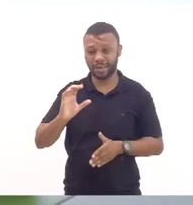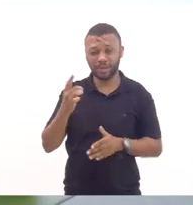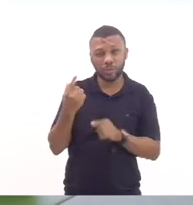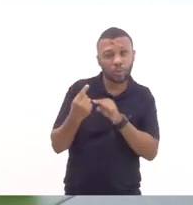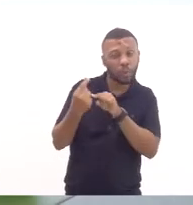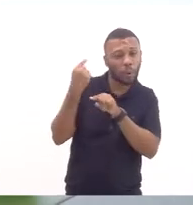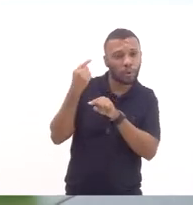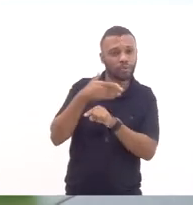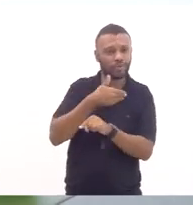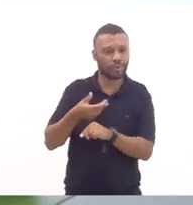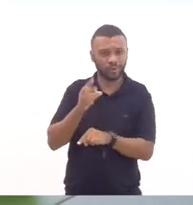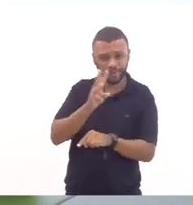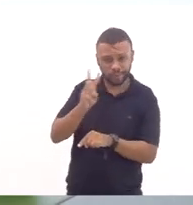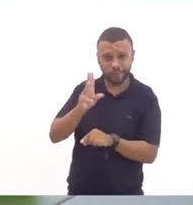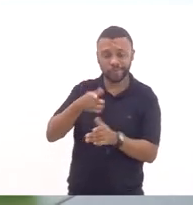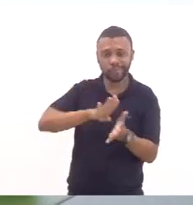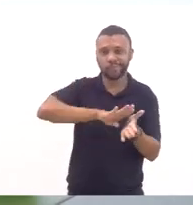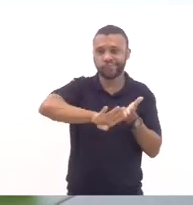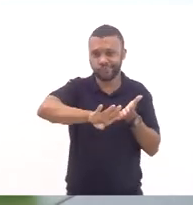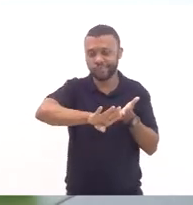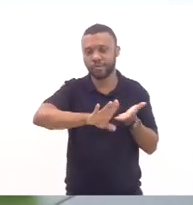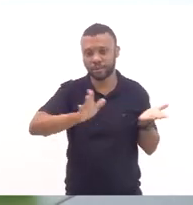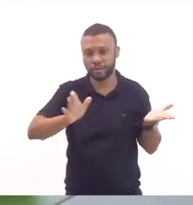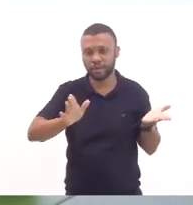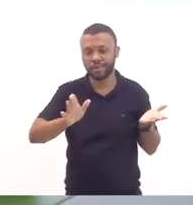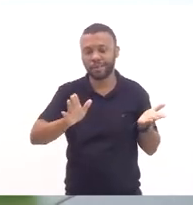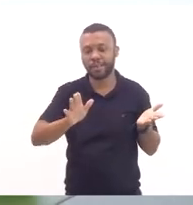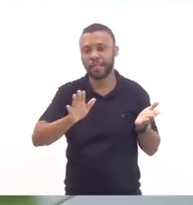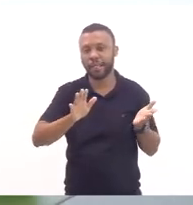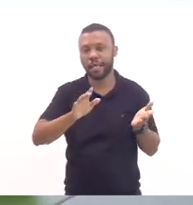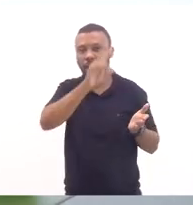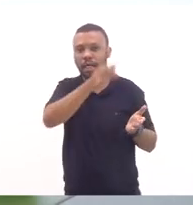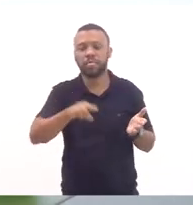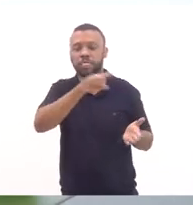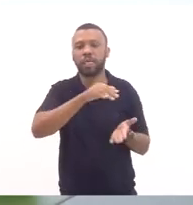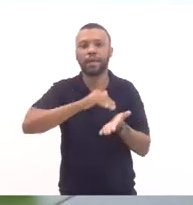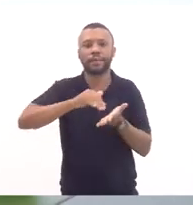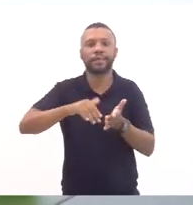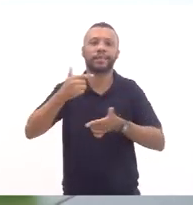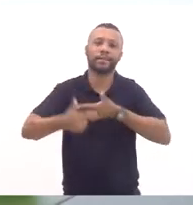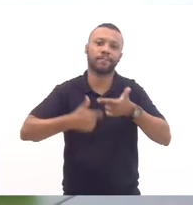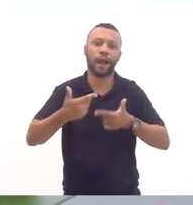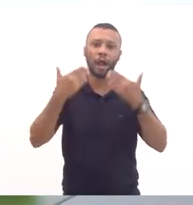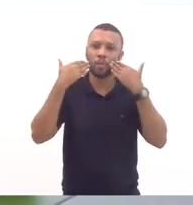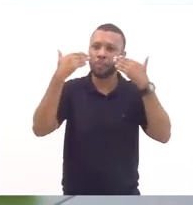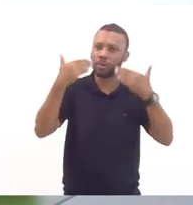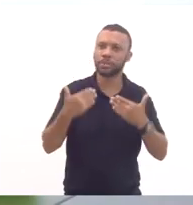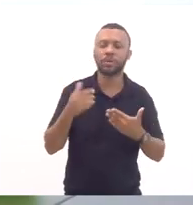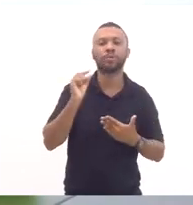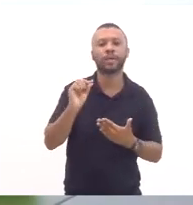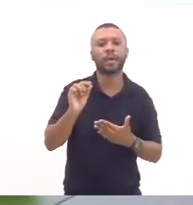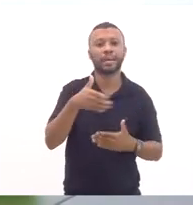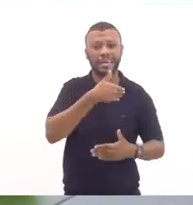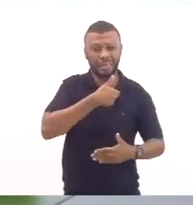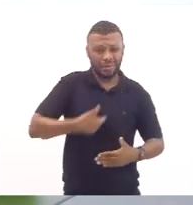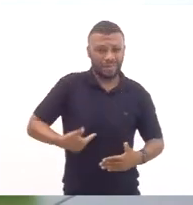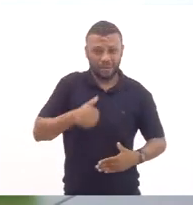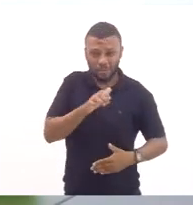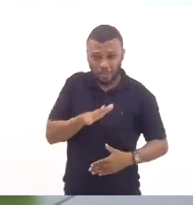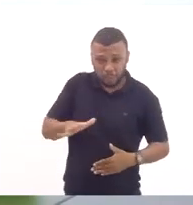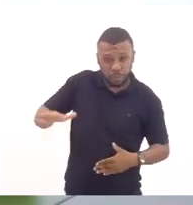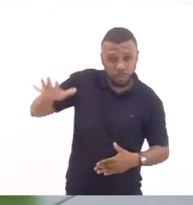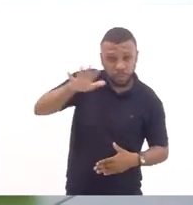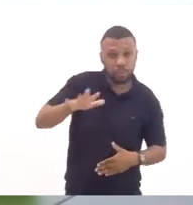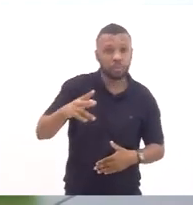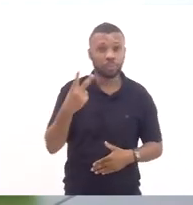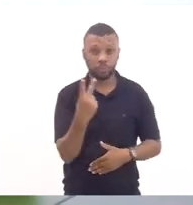foi o governador foi impedido, ele acabou com a Secretaria de Trabalho, mostrando que todo esse governo, os